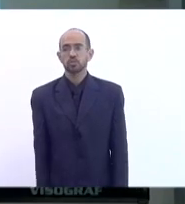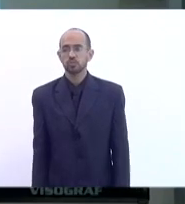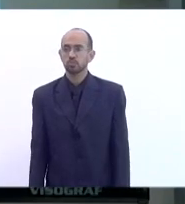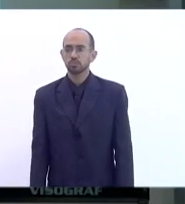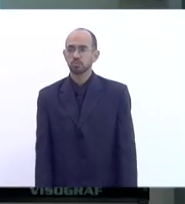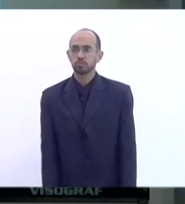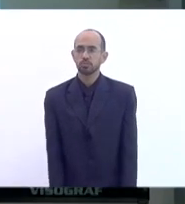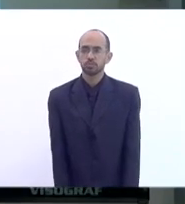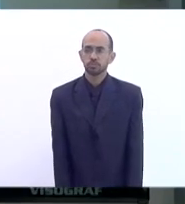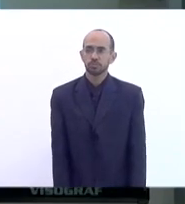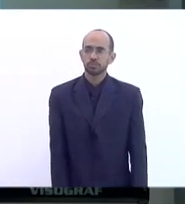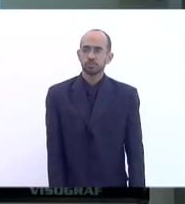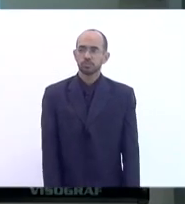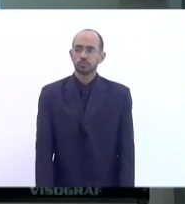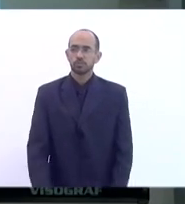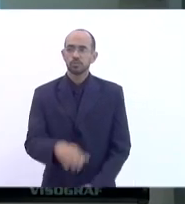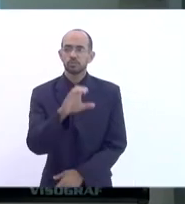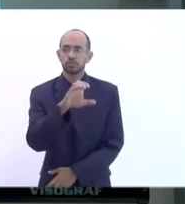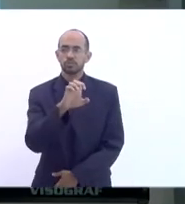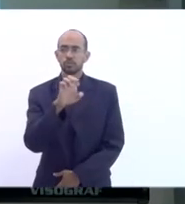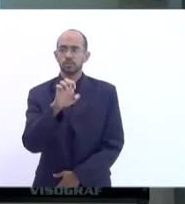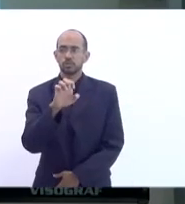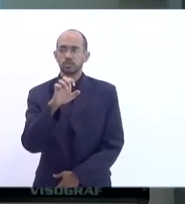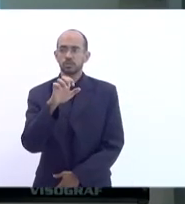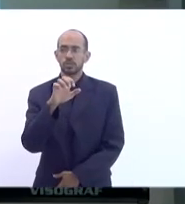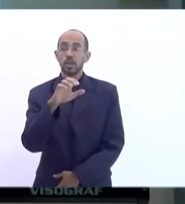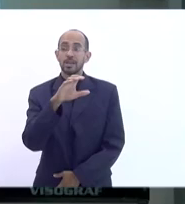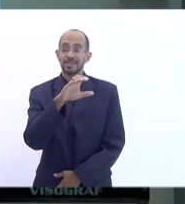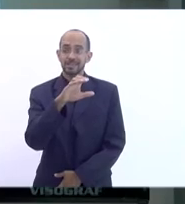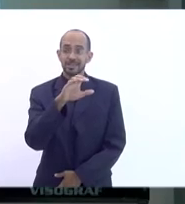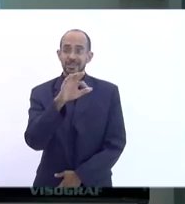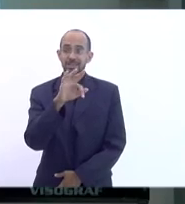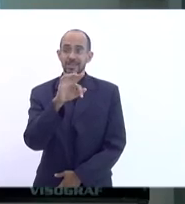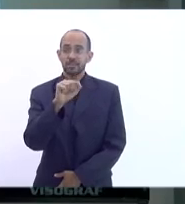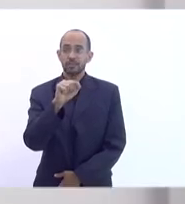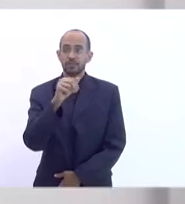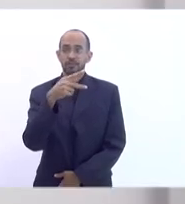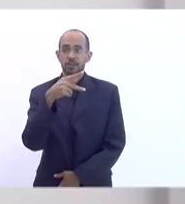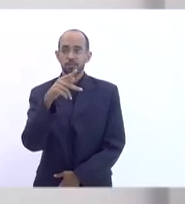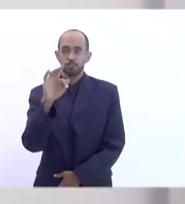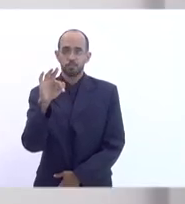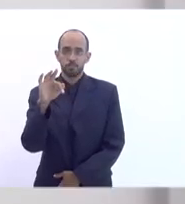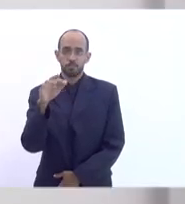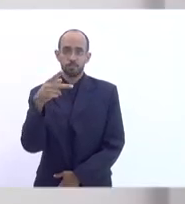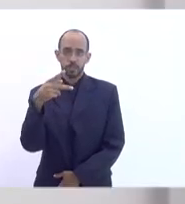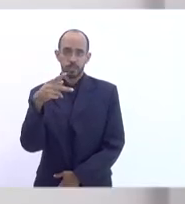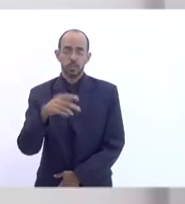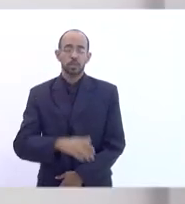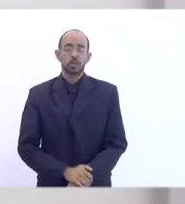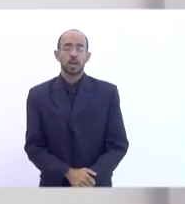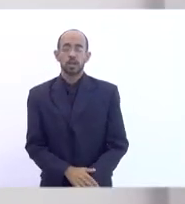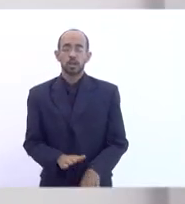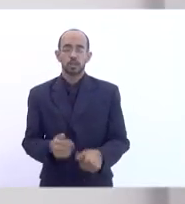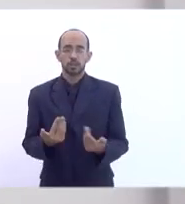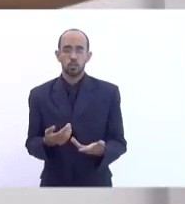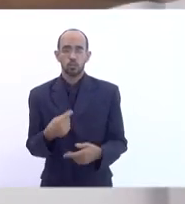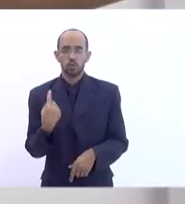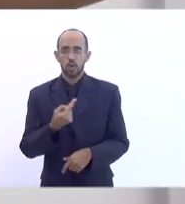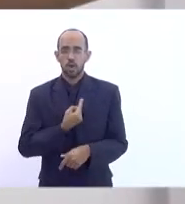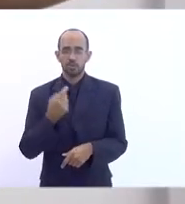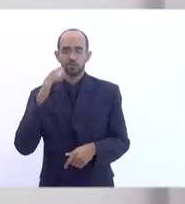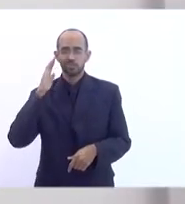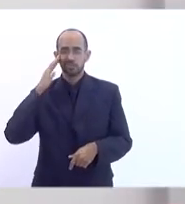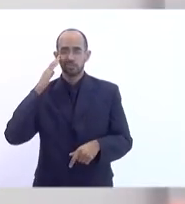aqui você pensa definitiva e ali também então nós é que apesar de ter uma